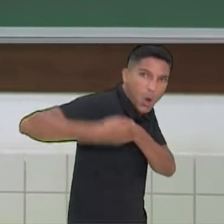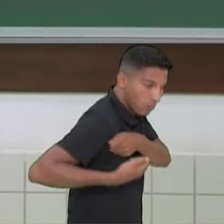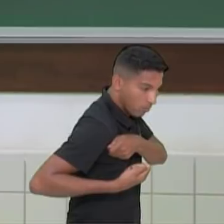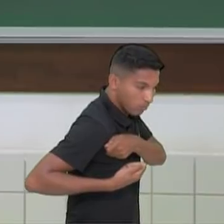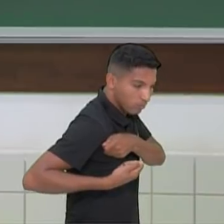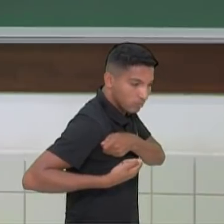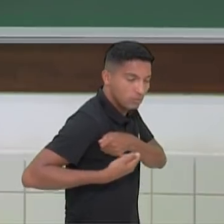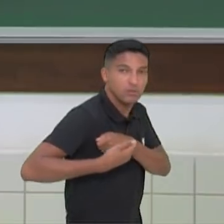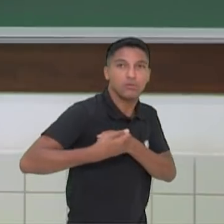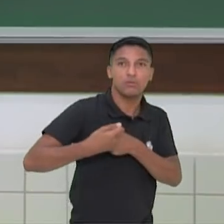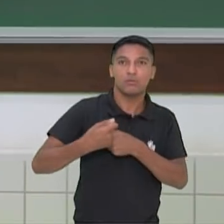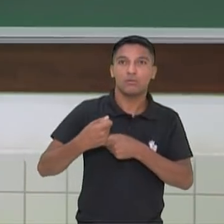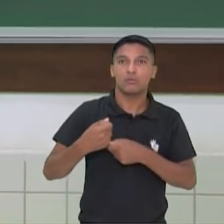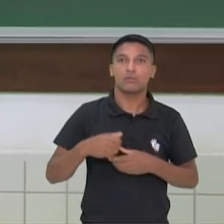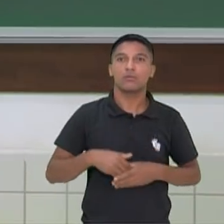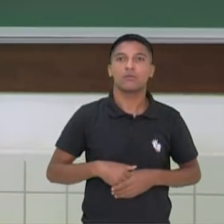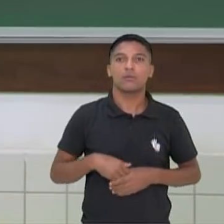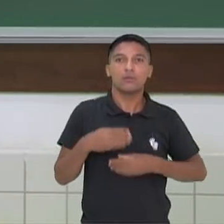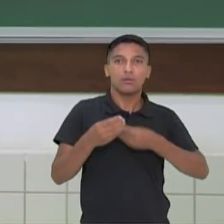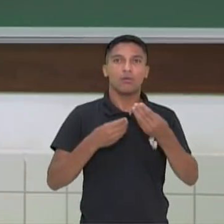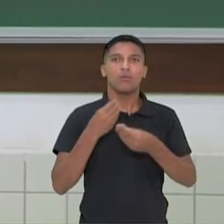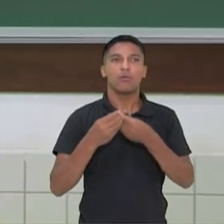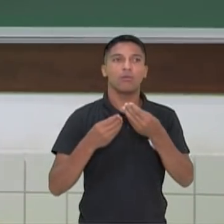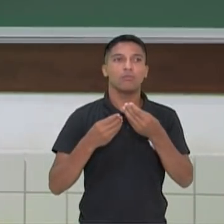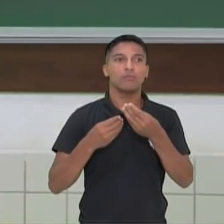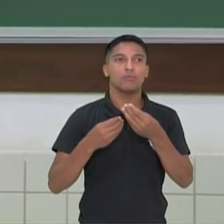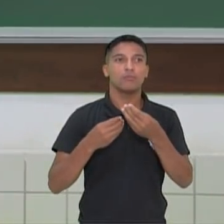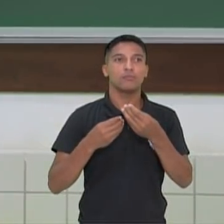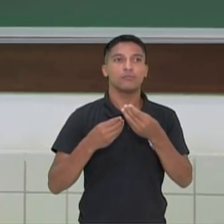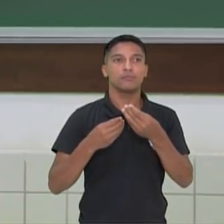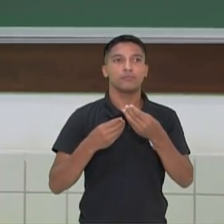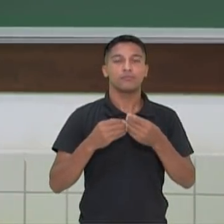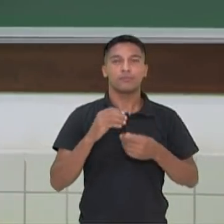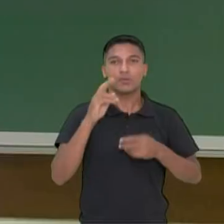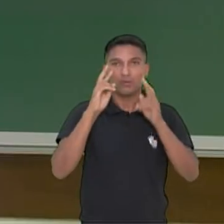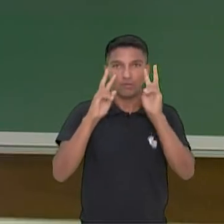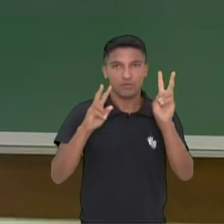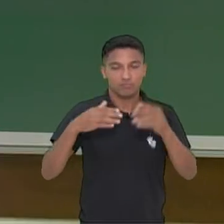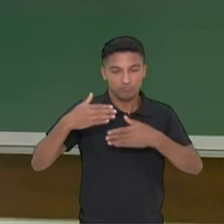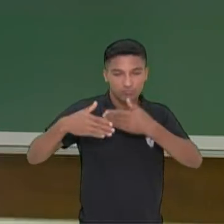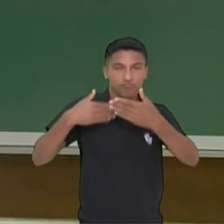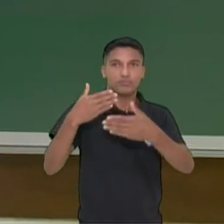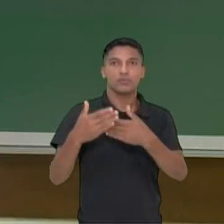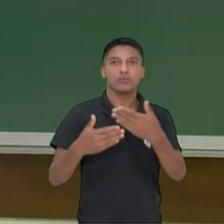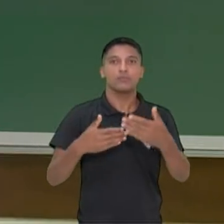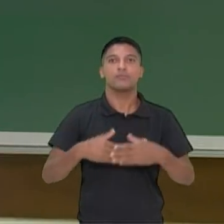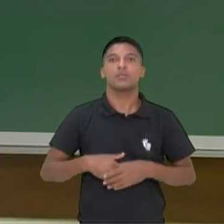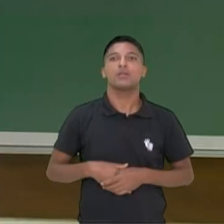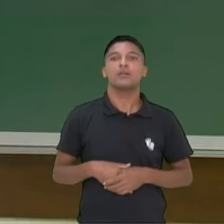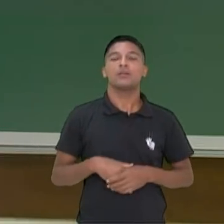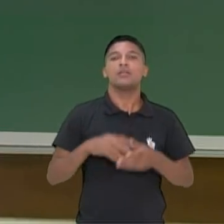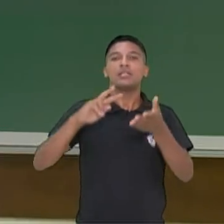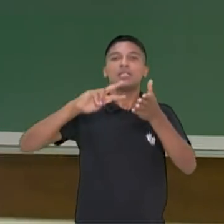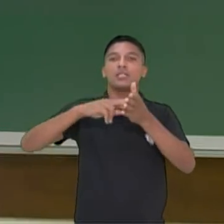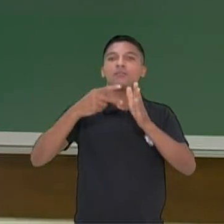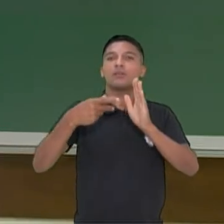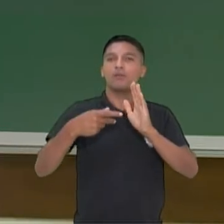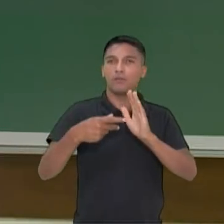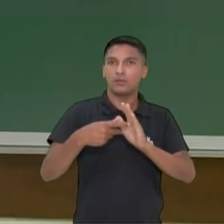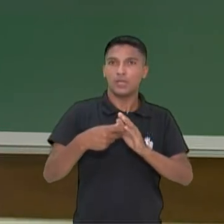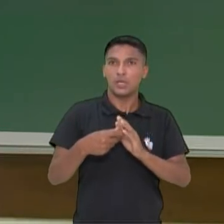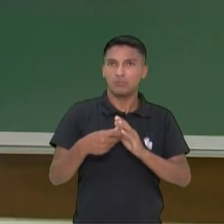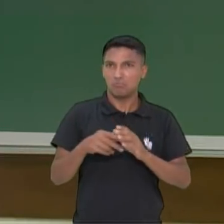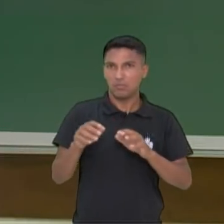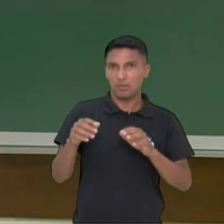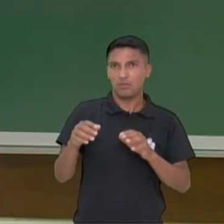esse golpe. De que forma? Vamos andar mais um pouquinho para a gente entender de que forma isso